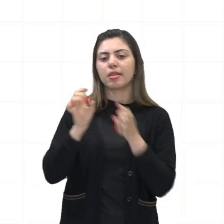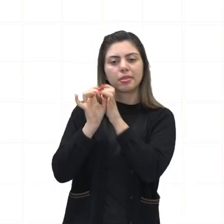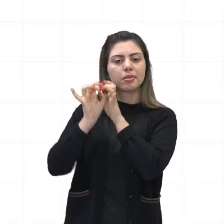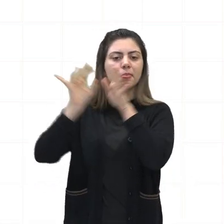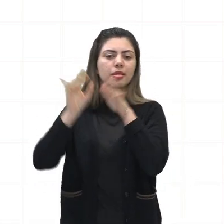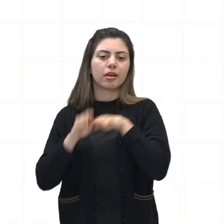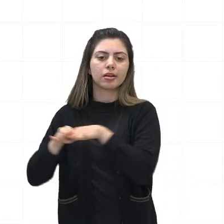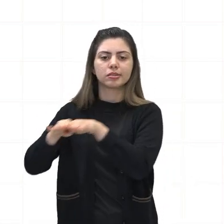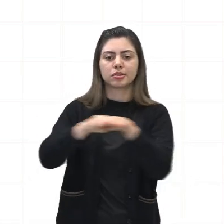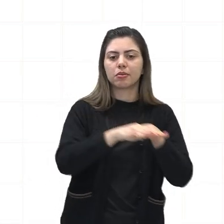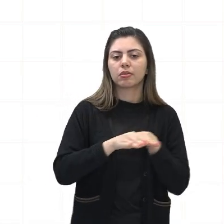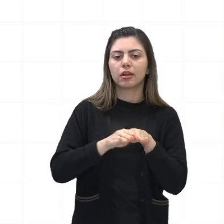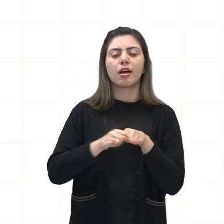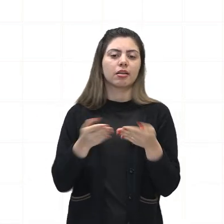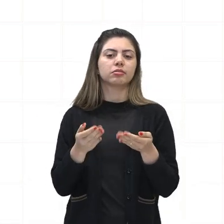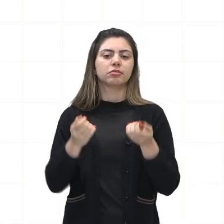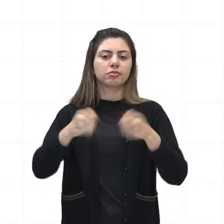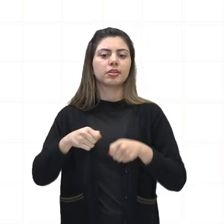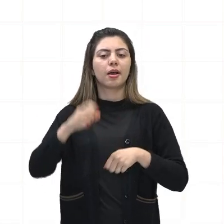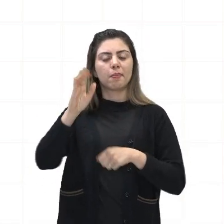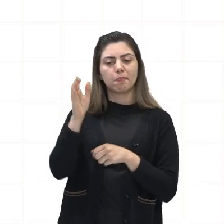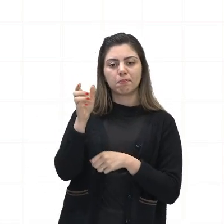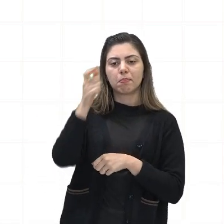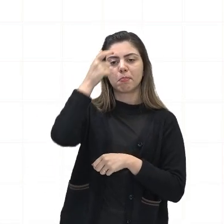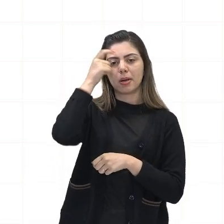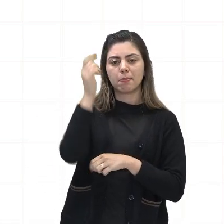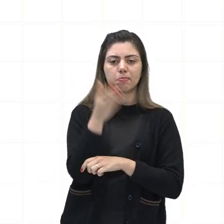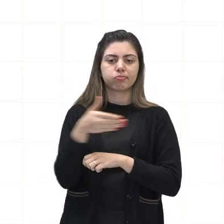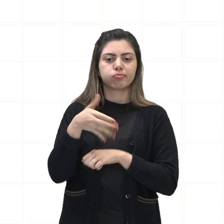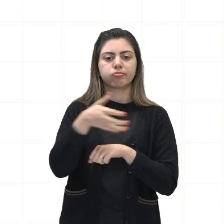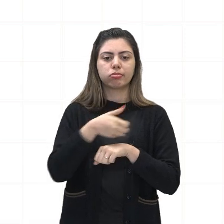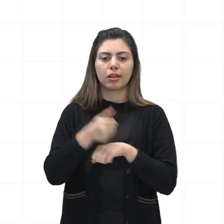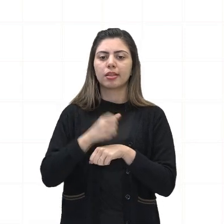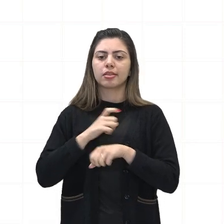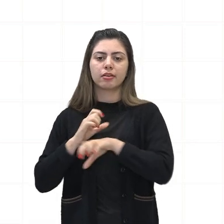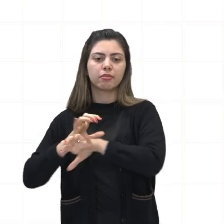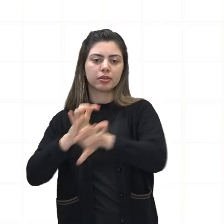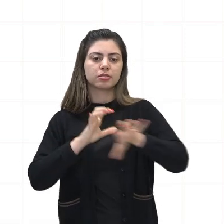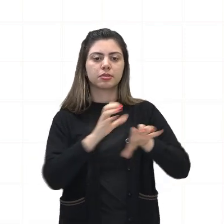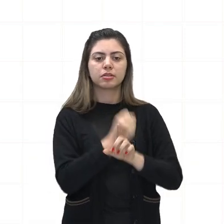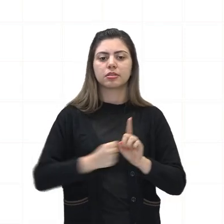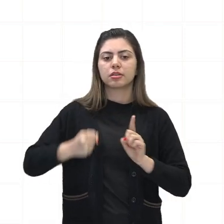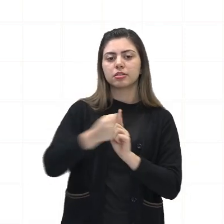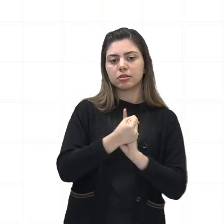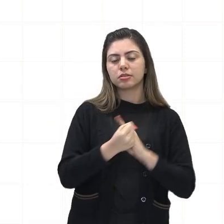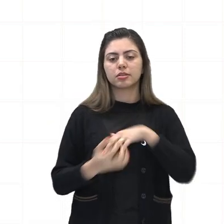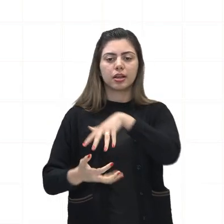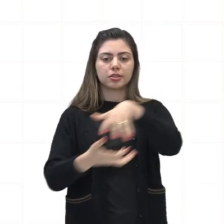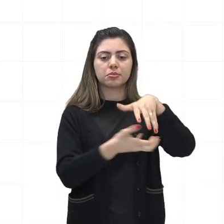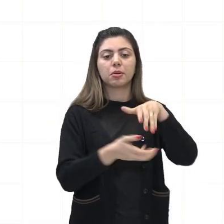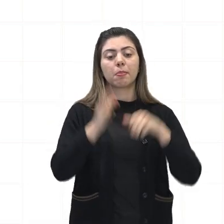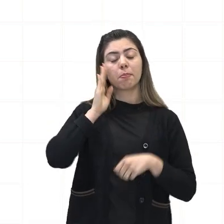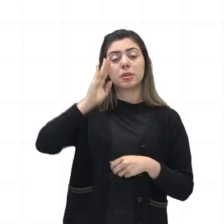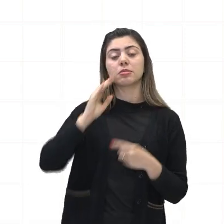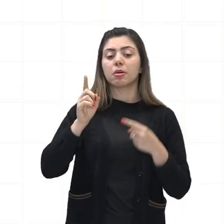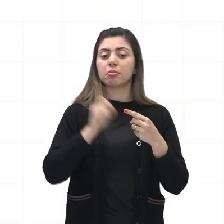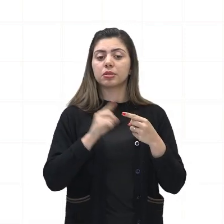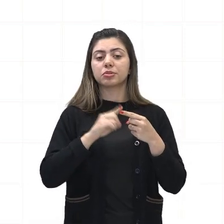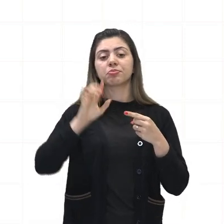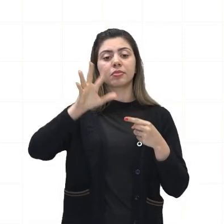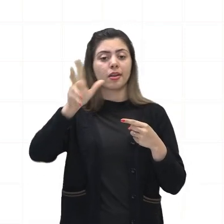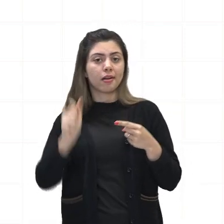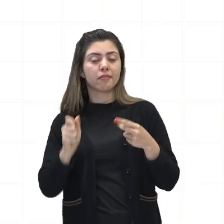que impactaram profundamente as sociedades em outras partes do mundo, especialmente na Ásia, África